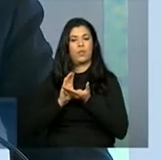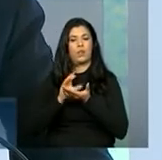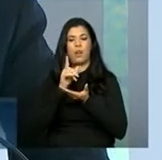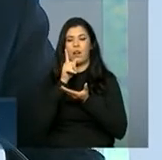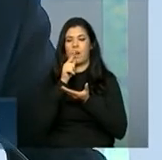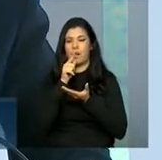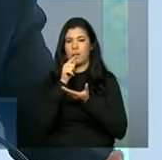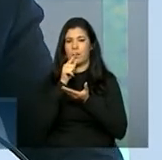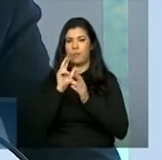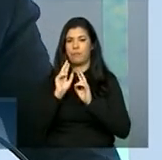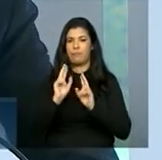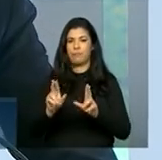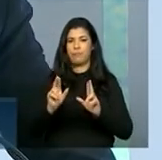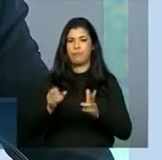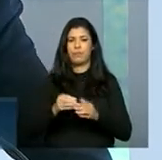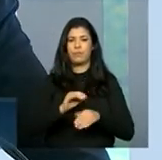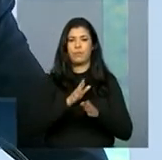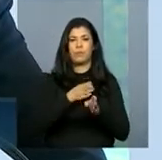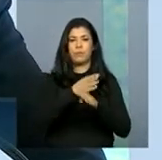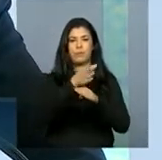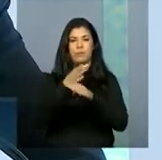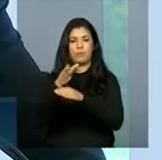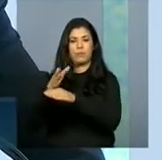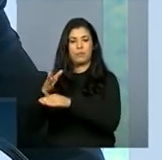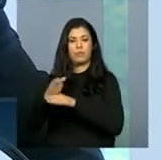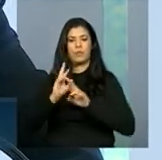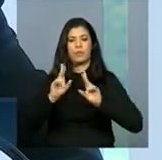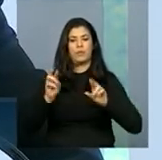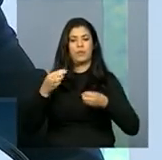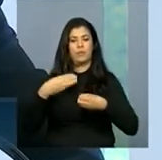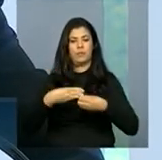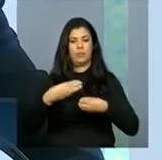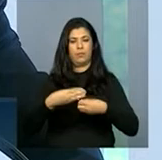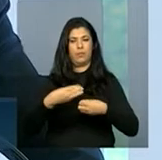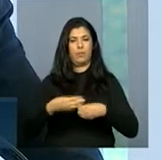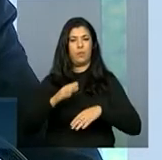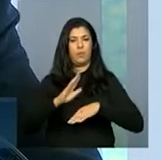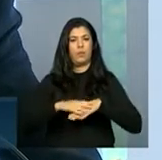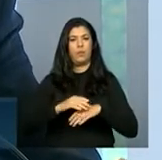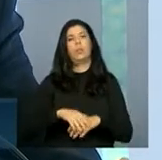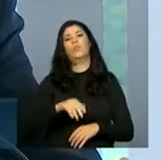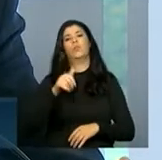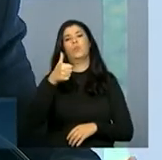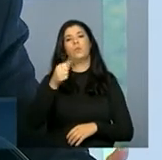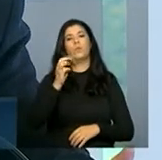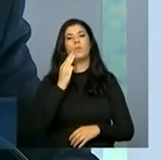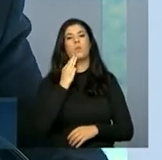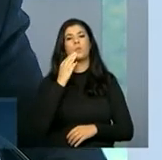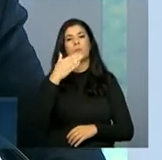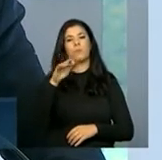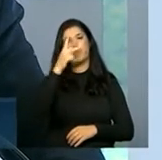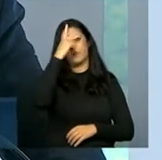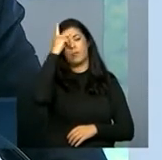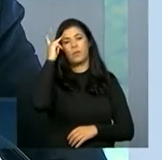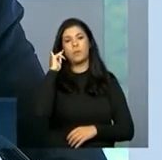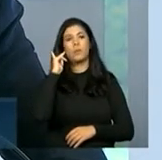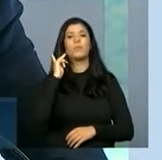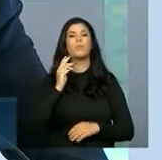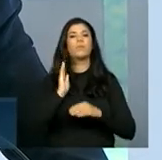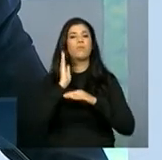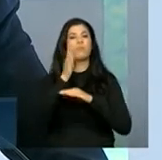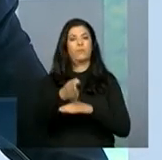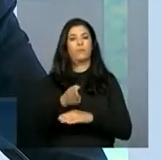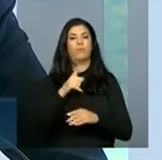diferenciada e atinge benefício de um milhão e meio de pessoas como eu disse é